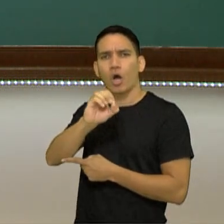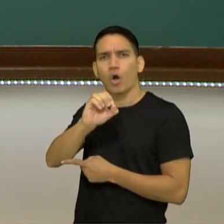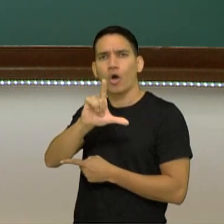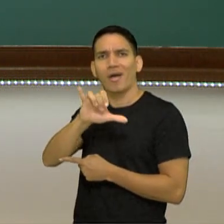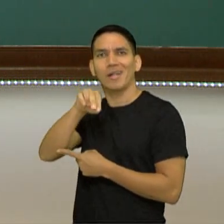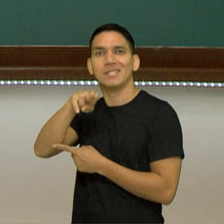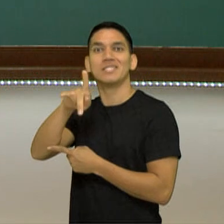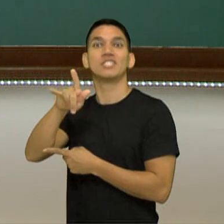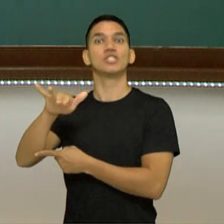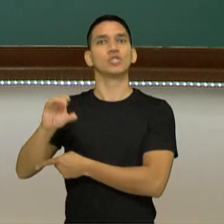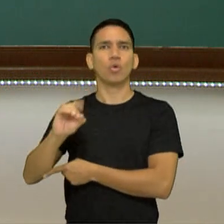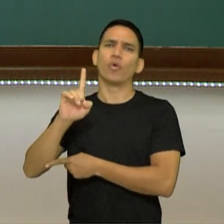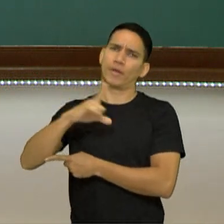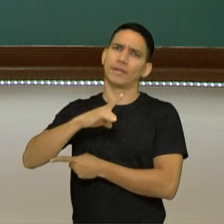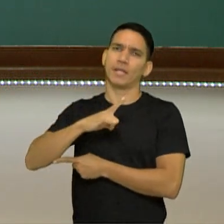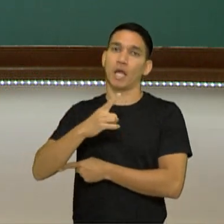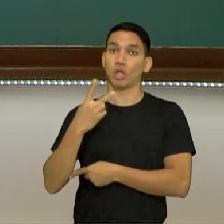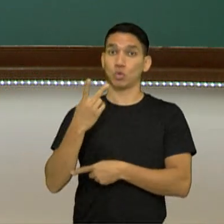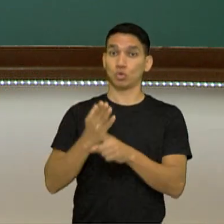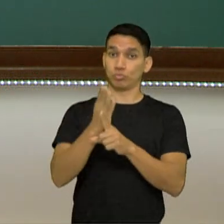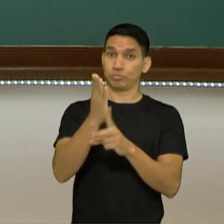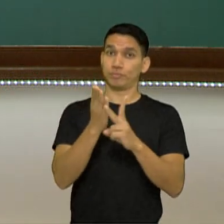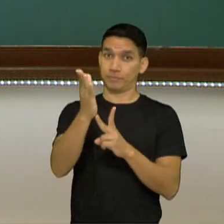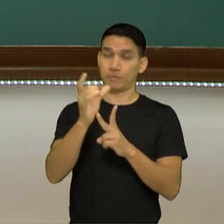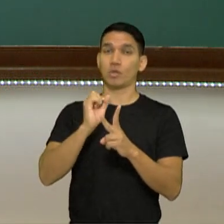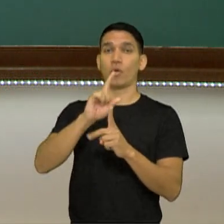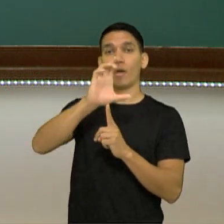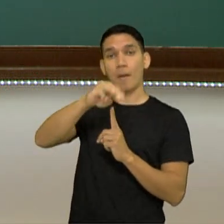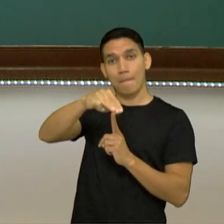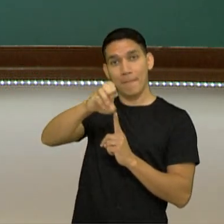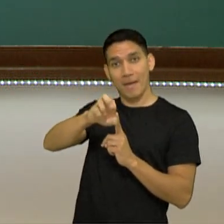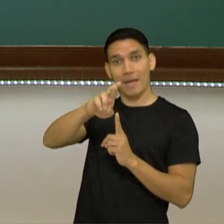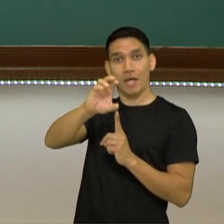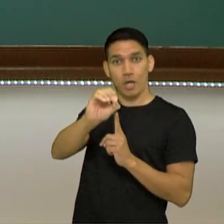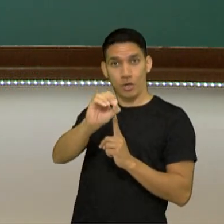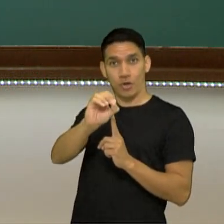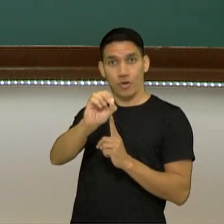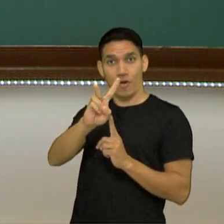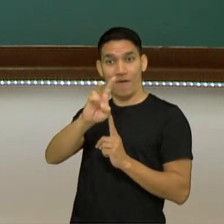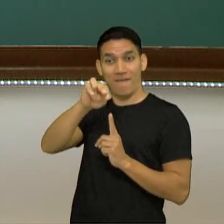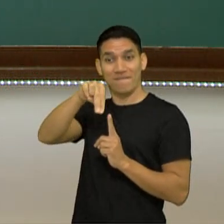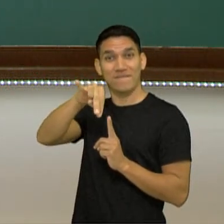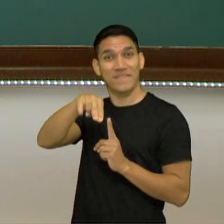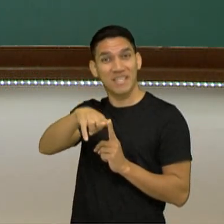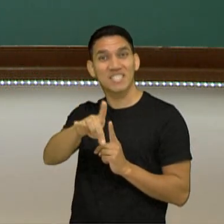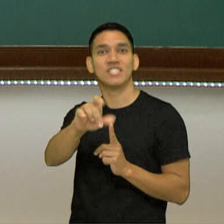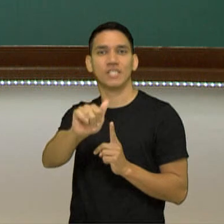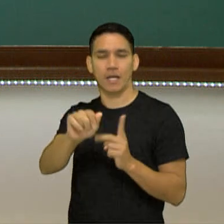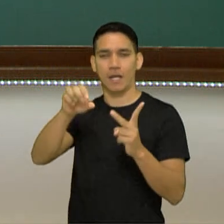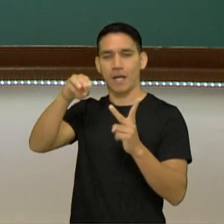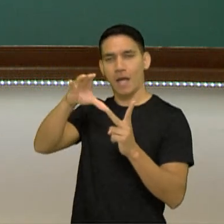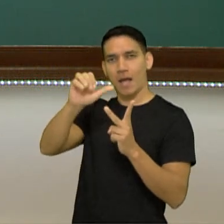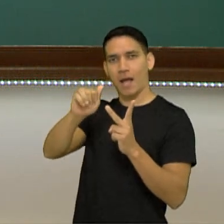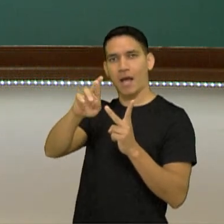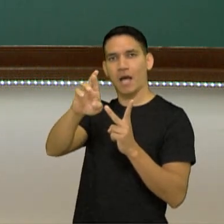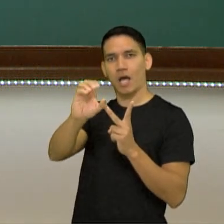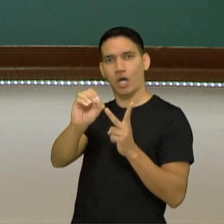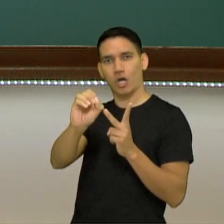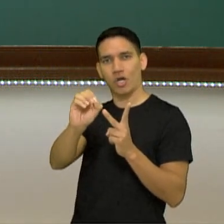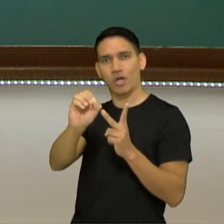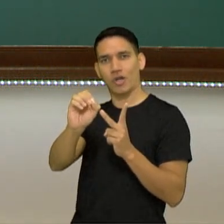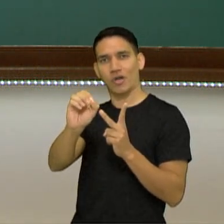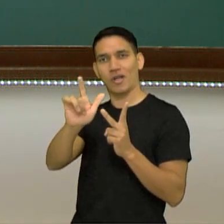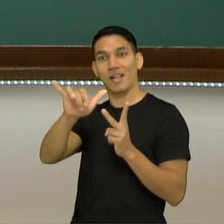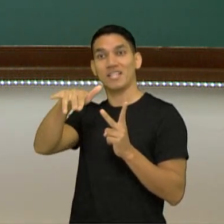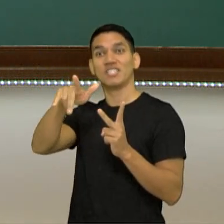muito importantes deste império, a Merovíngia e a Carolíngia. A gente vai entender como que se deu essa transformação de